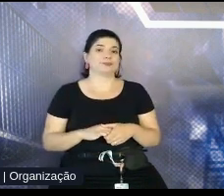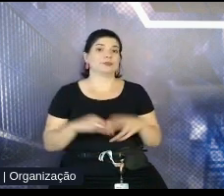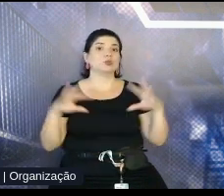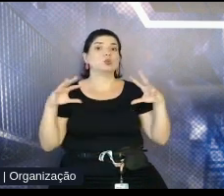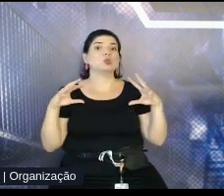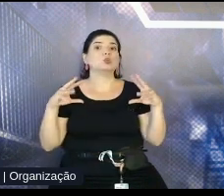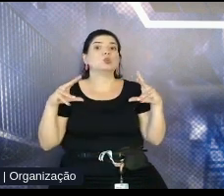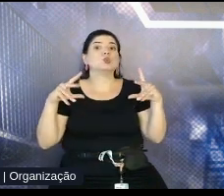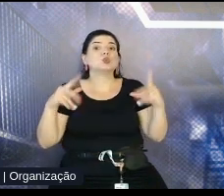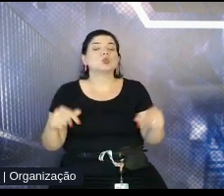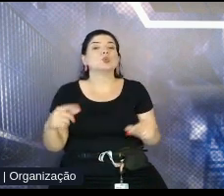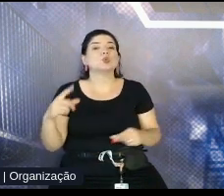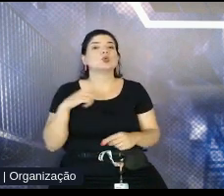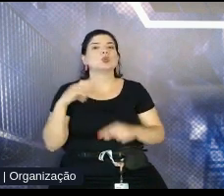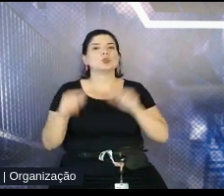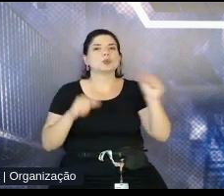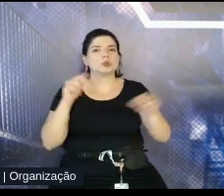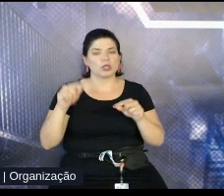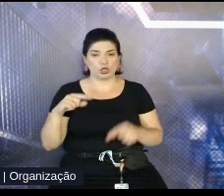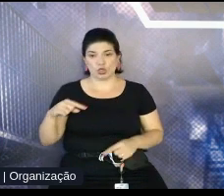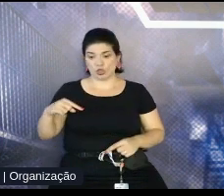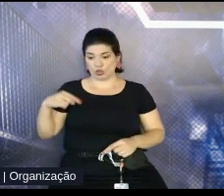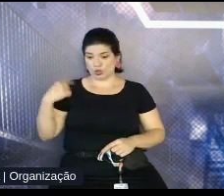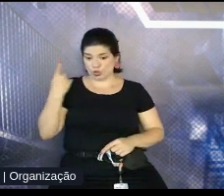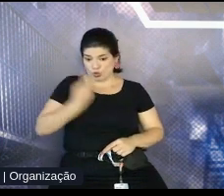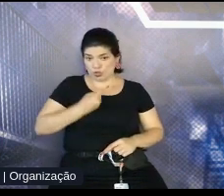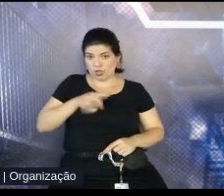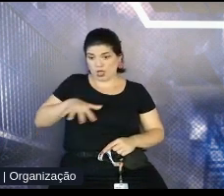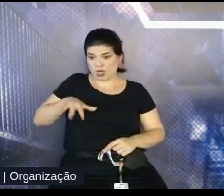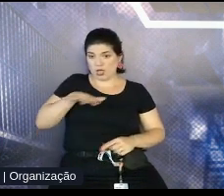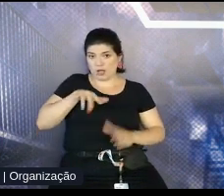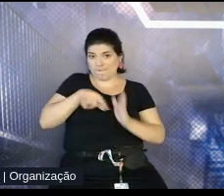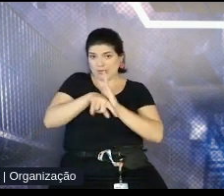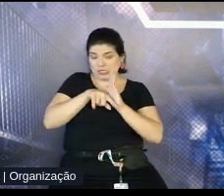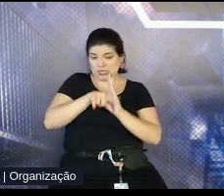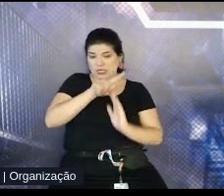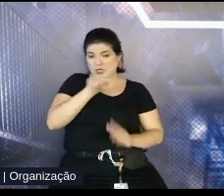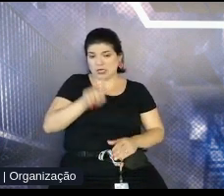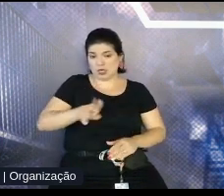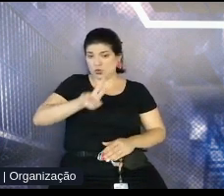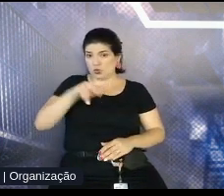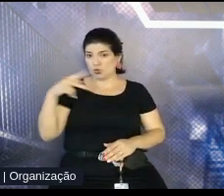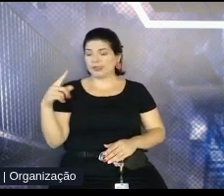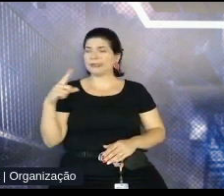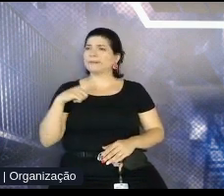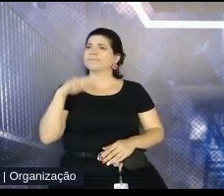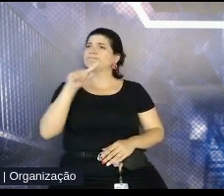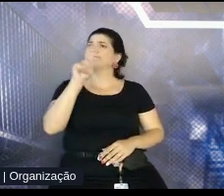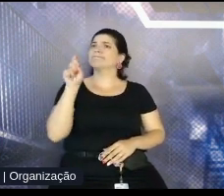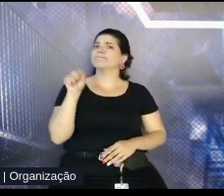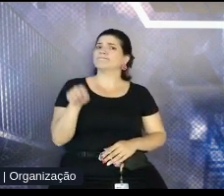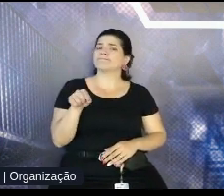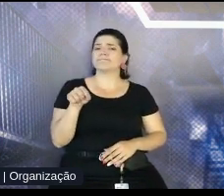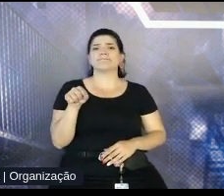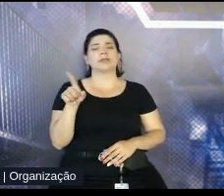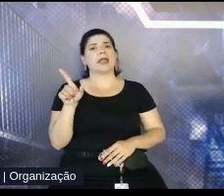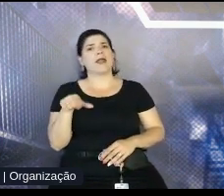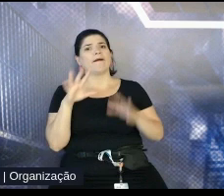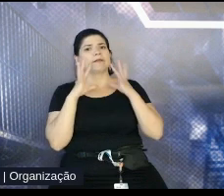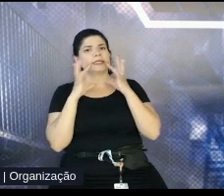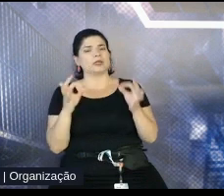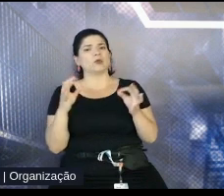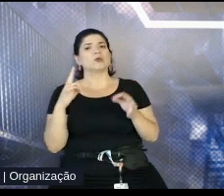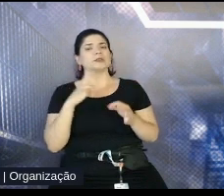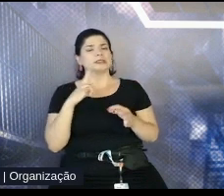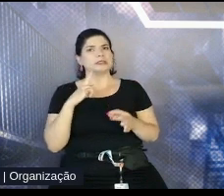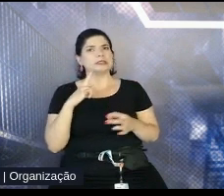vem soando, né, para nós do time de pesquisa na ZUP, como pontos de exclamação, pontos de atenção, que a gente tem essa visão,